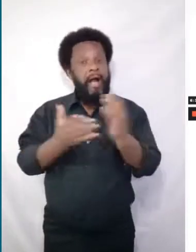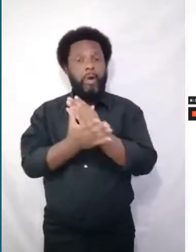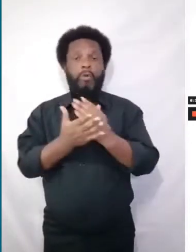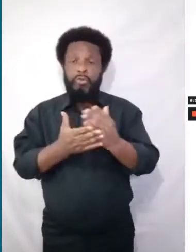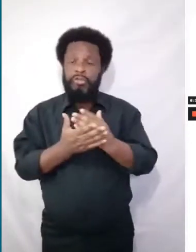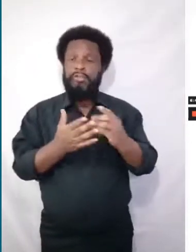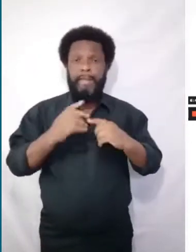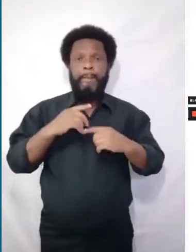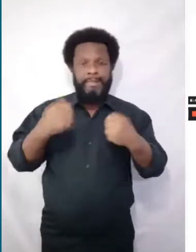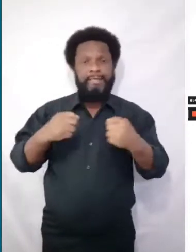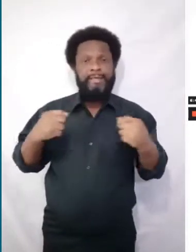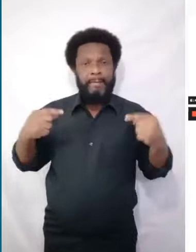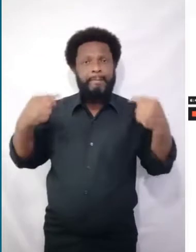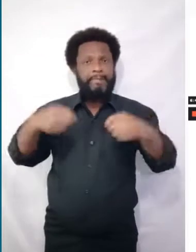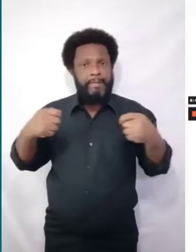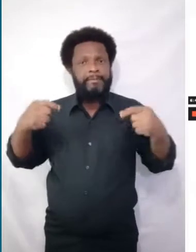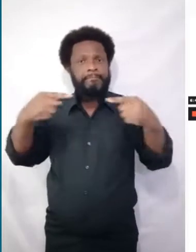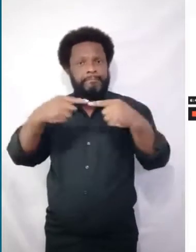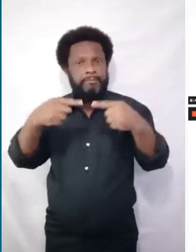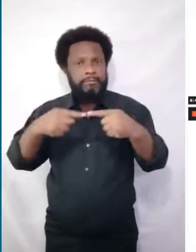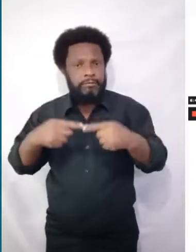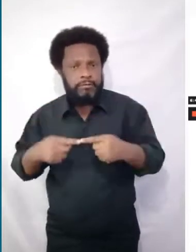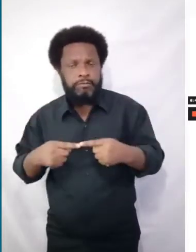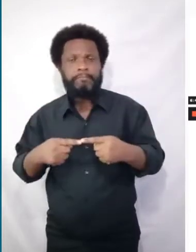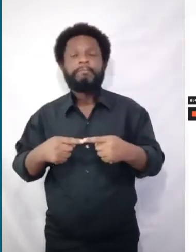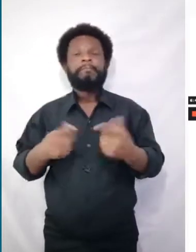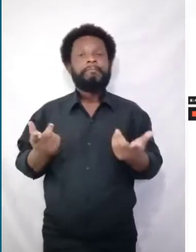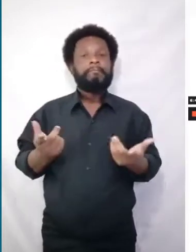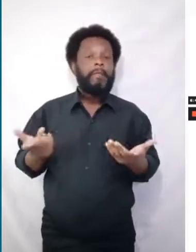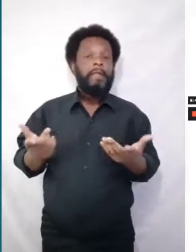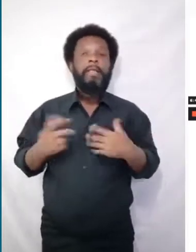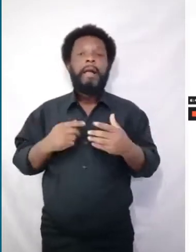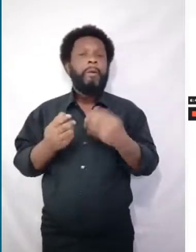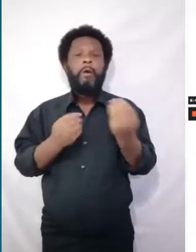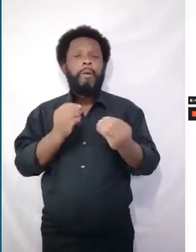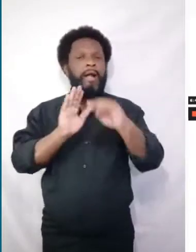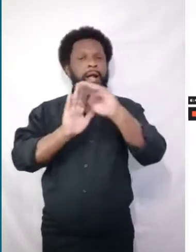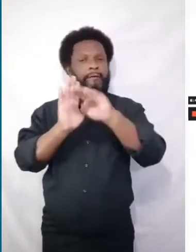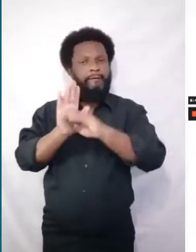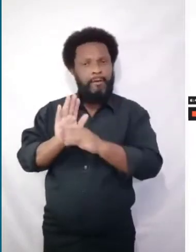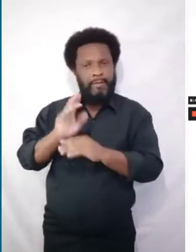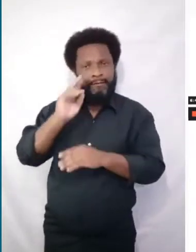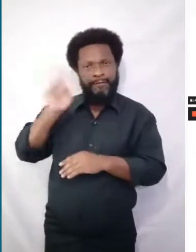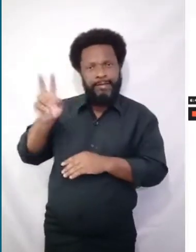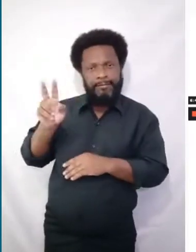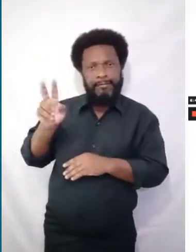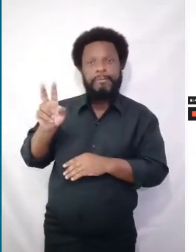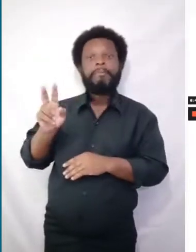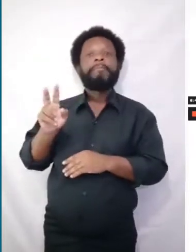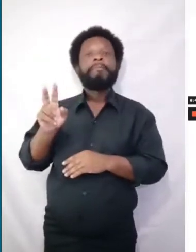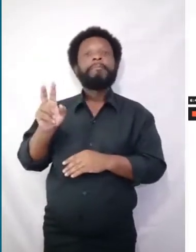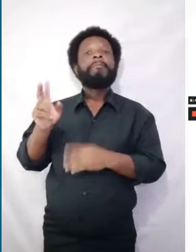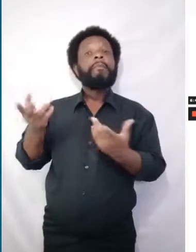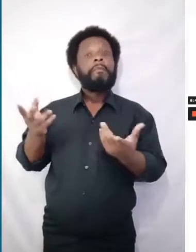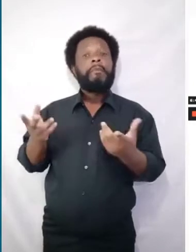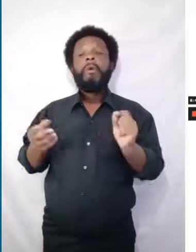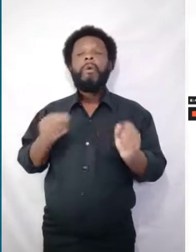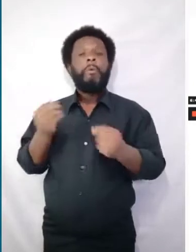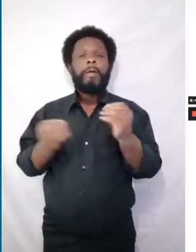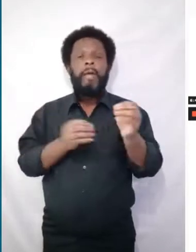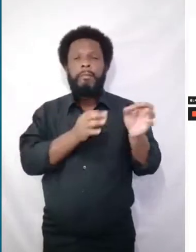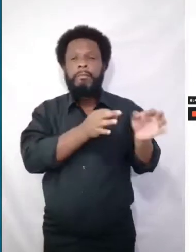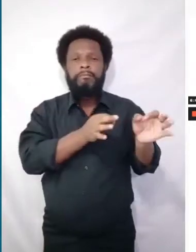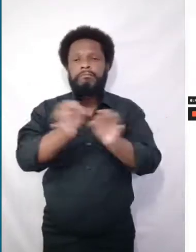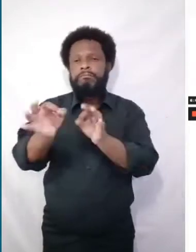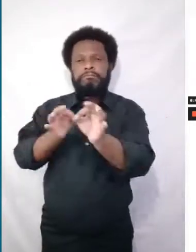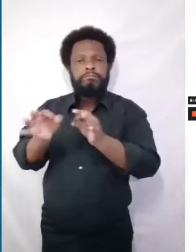ligantes, né? Além dos pares eletrônicos ligantes, que são as ligações que todas as moléculas vão ter, essa tem os pares eletrônicos não ligantes. A forma que está descrita aí na